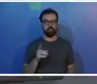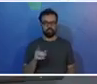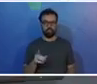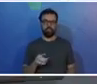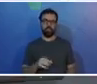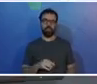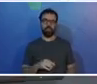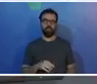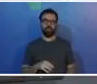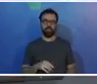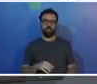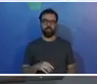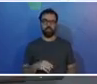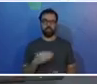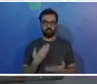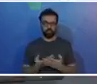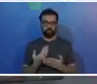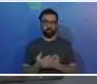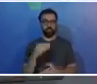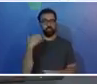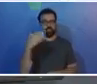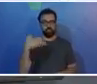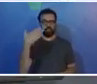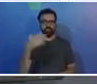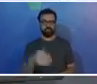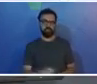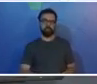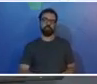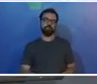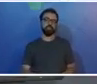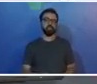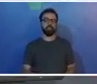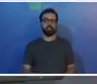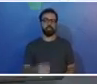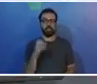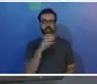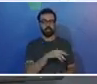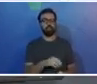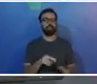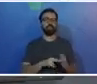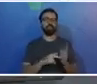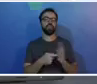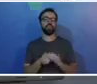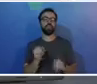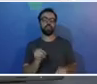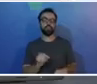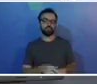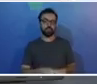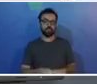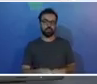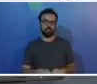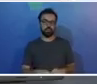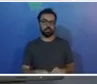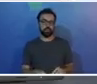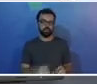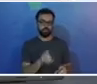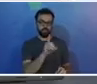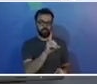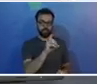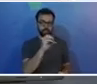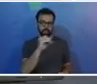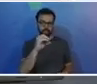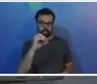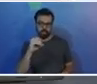vão estudar no 5º ano. Rapidinho, o que é porcentagem? Quando a gente fala 100%, olha,